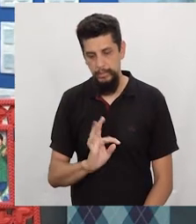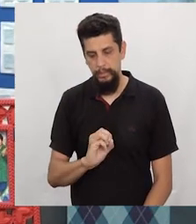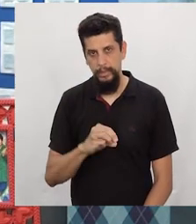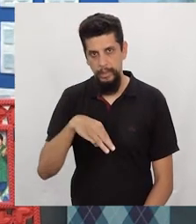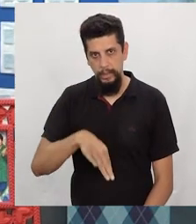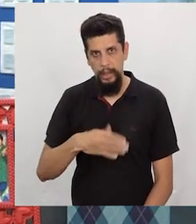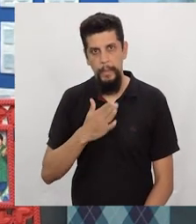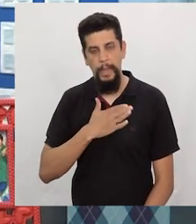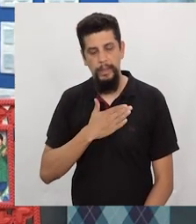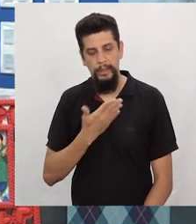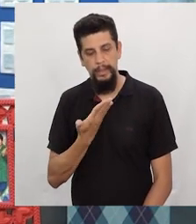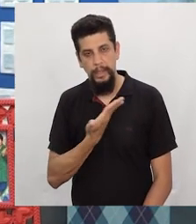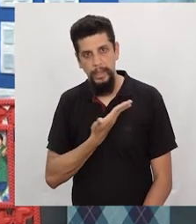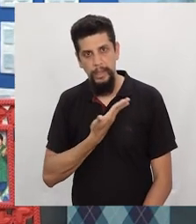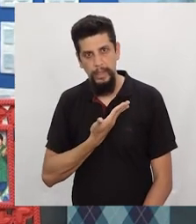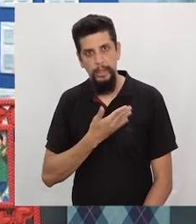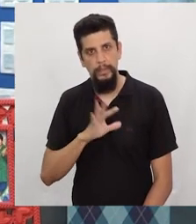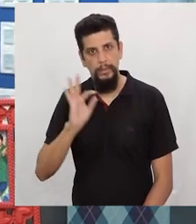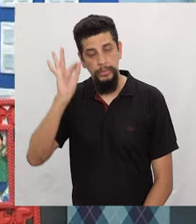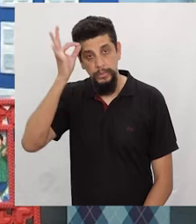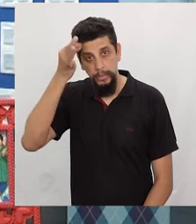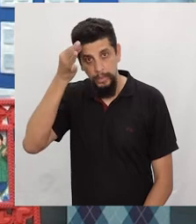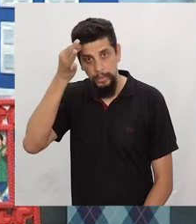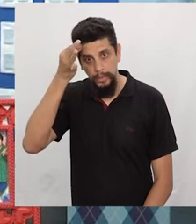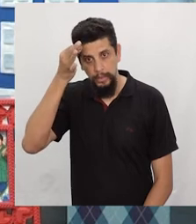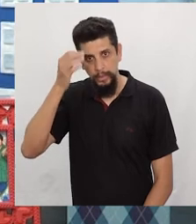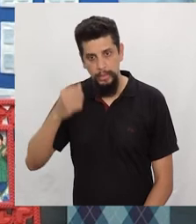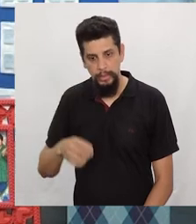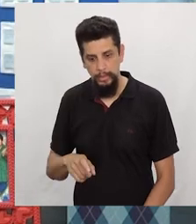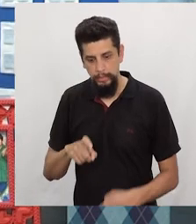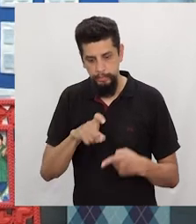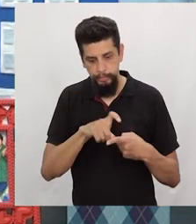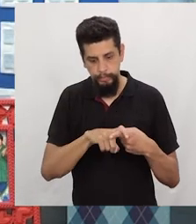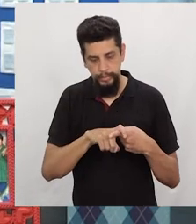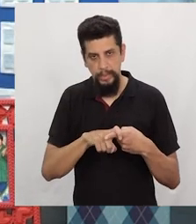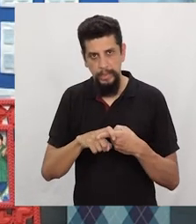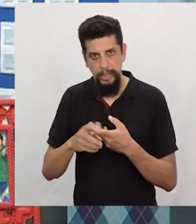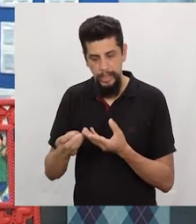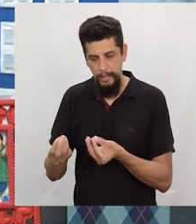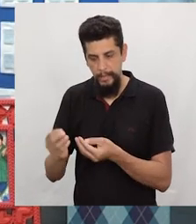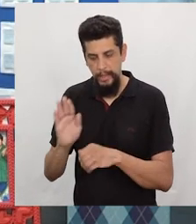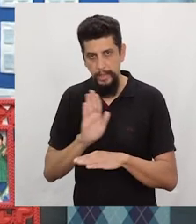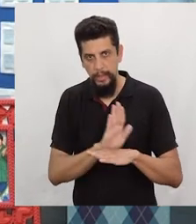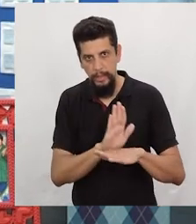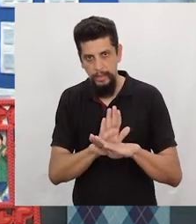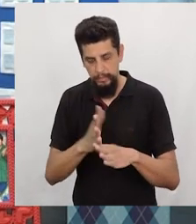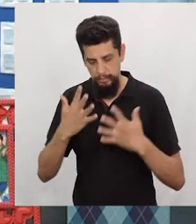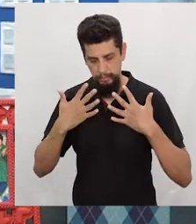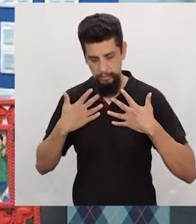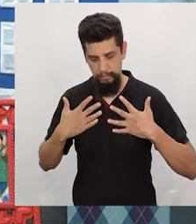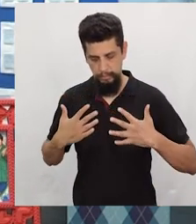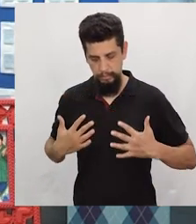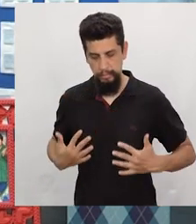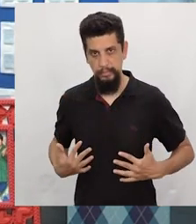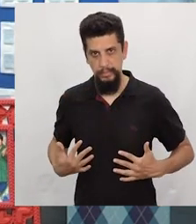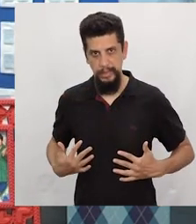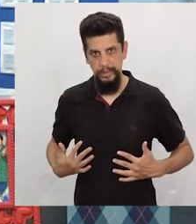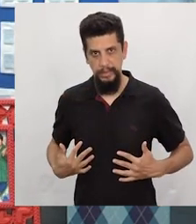Tom. Meus amigos logo atiraram do gancho e me ajudaram a